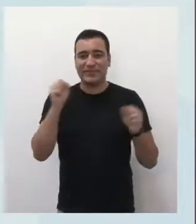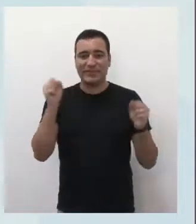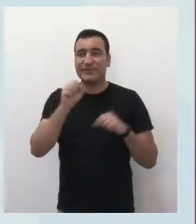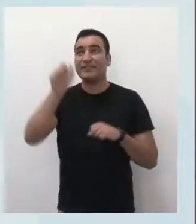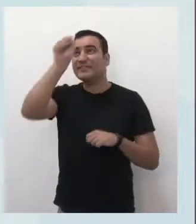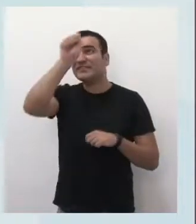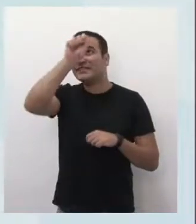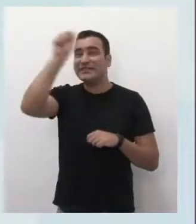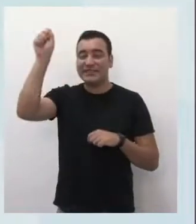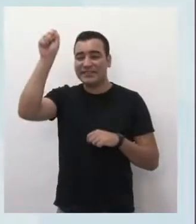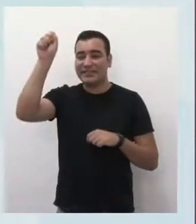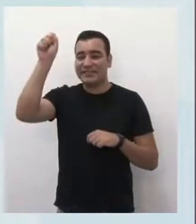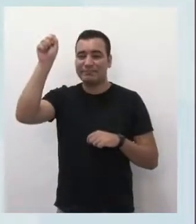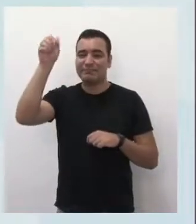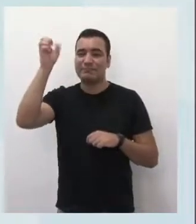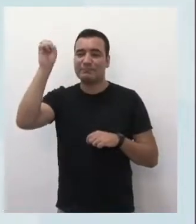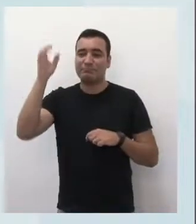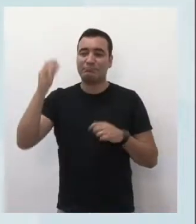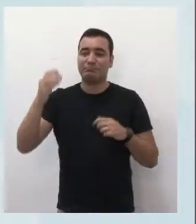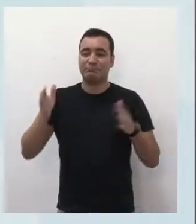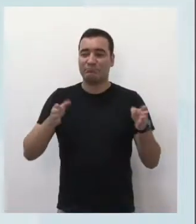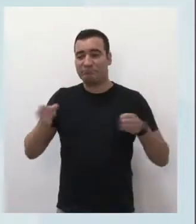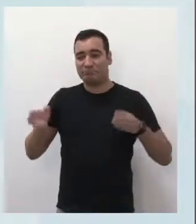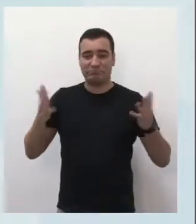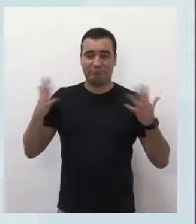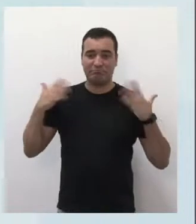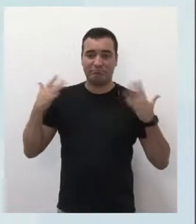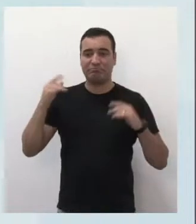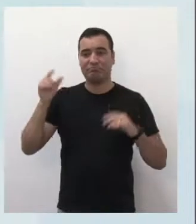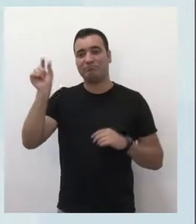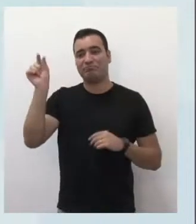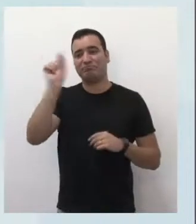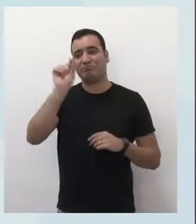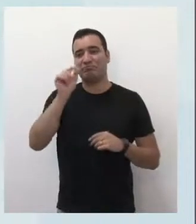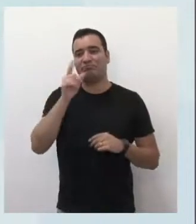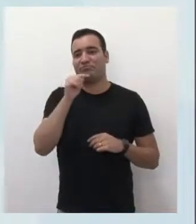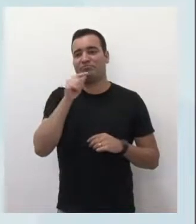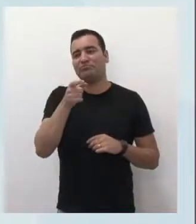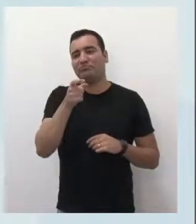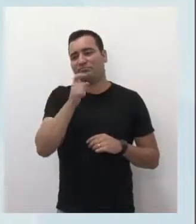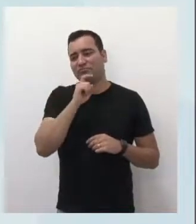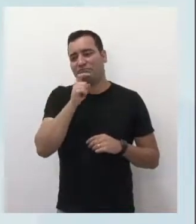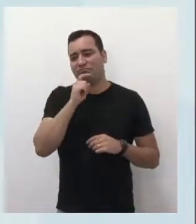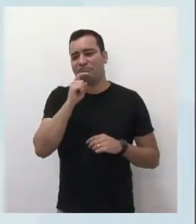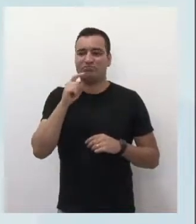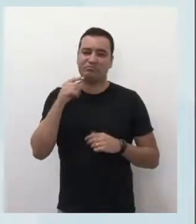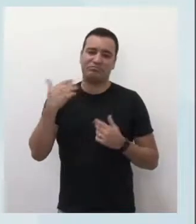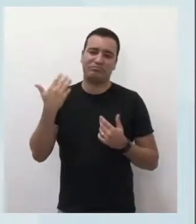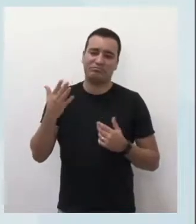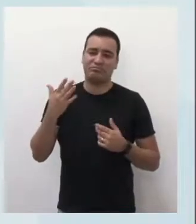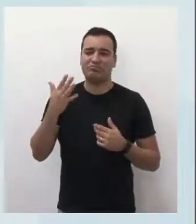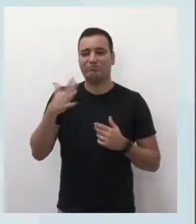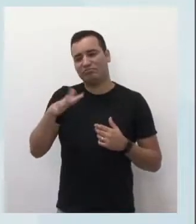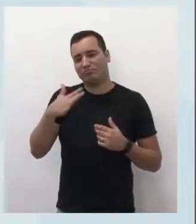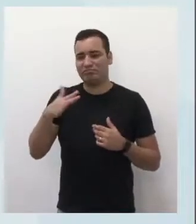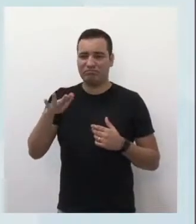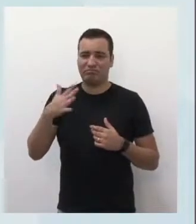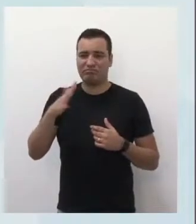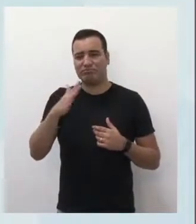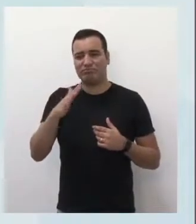talo. E quando está verãozão, é melhor você tomar banho de água fria. Mas quem gosta de uma água morninha vai gastar